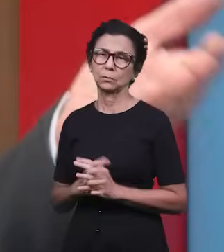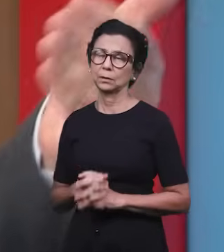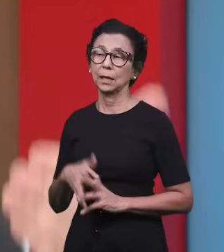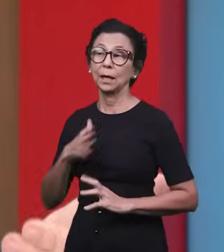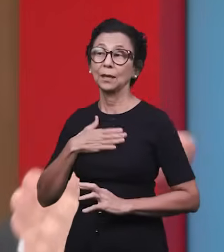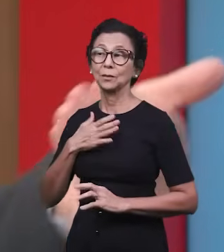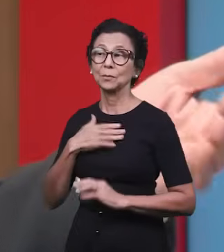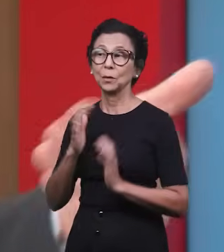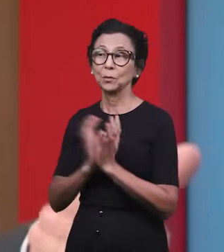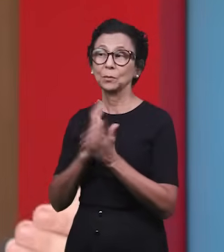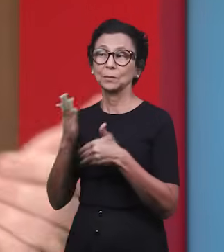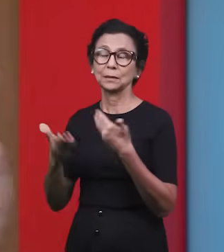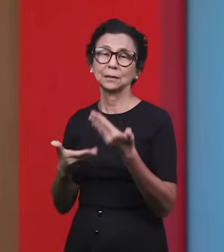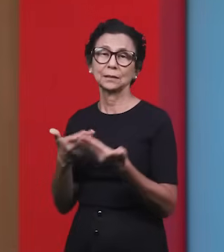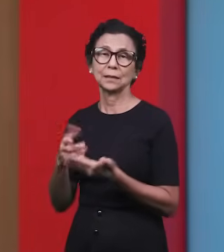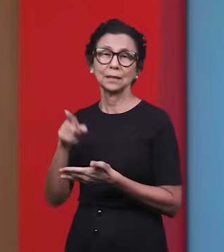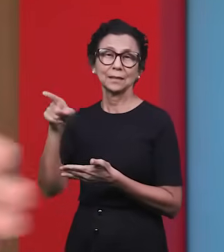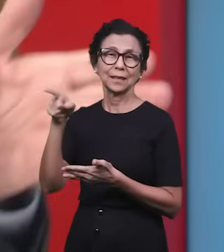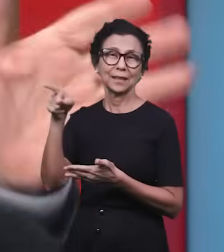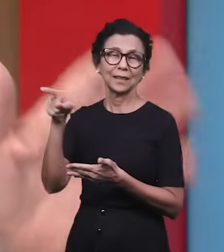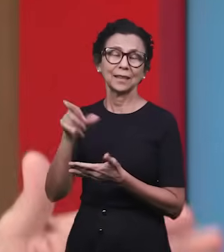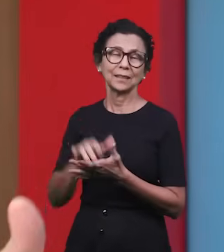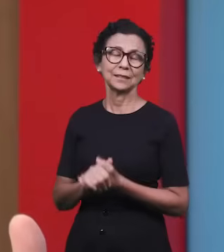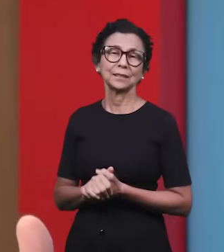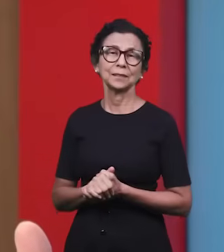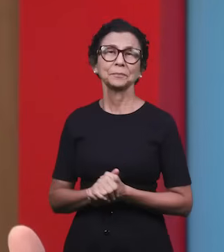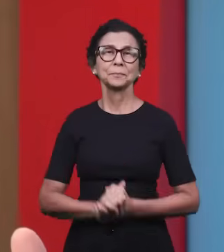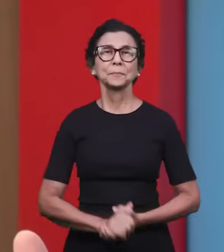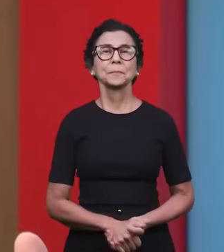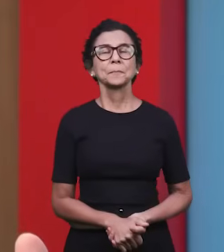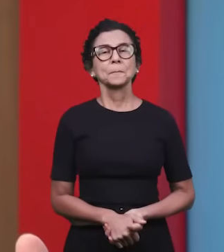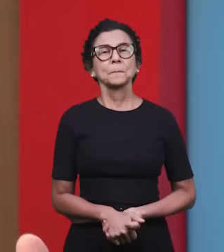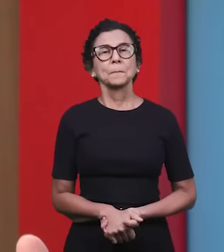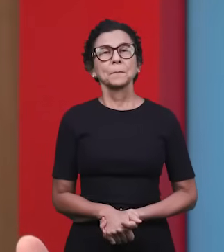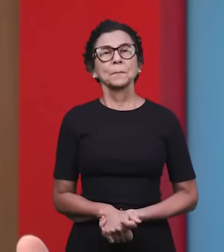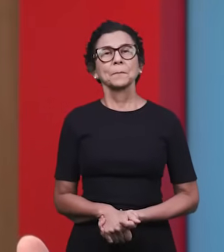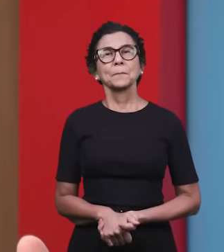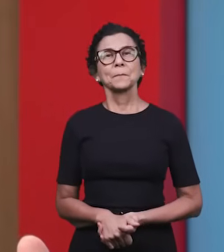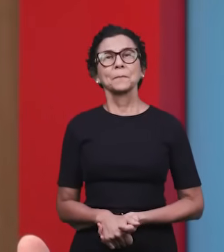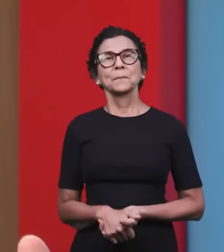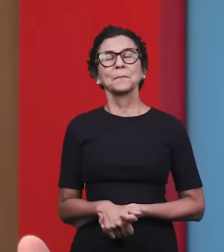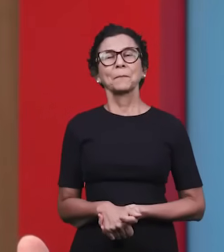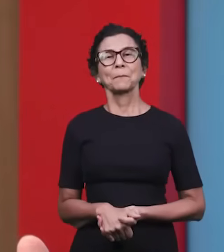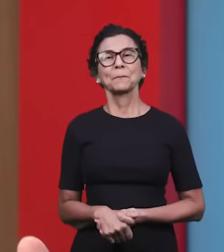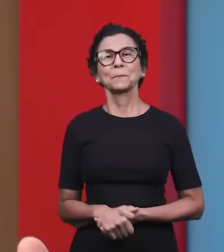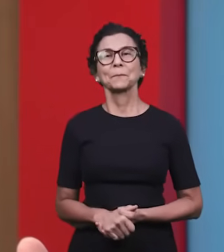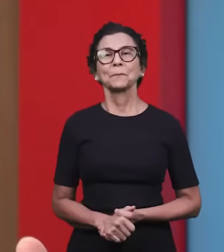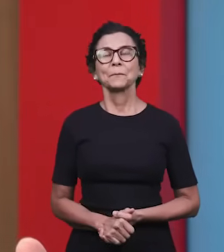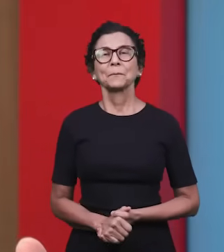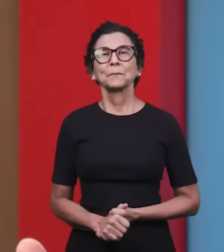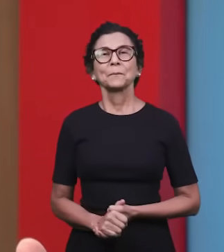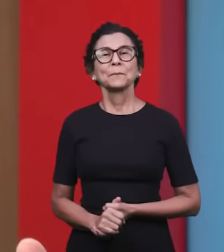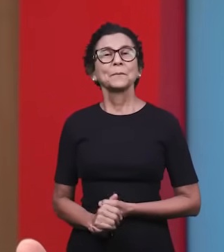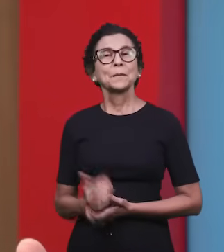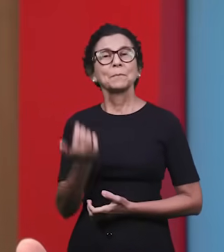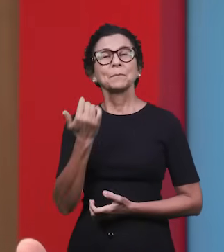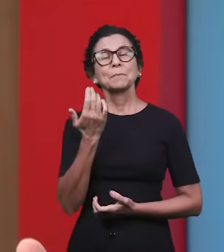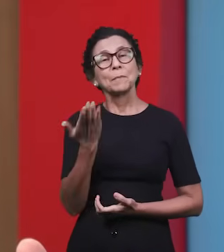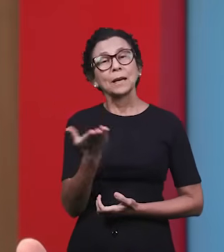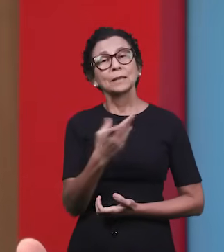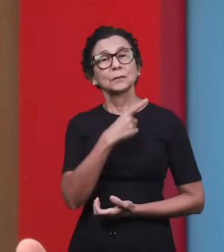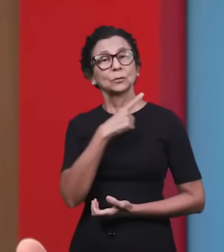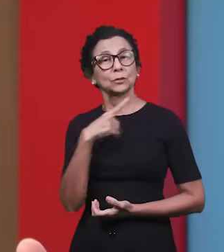que seja assistido pelo diácono, que vai dar uma continuidade. Mas os demais diáconos e